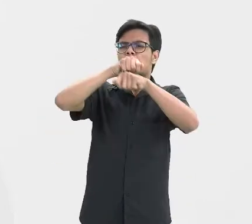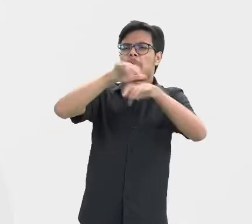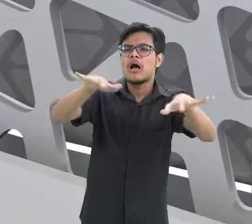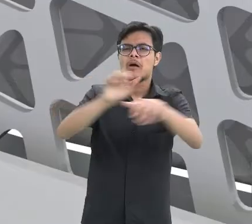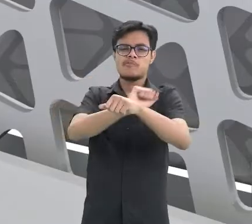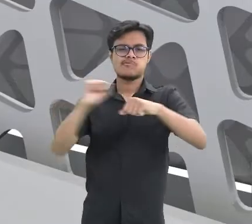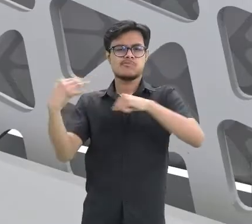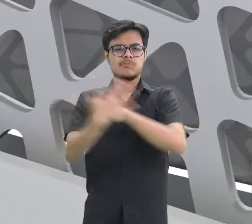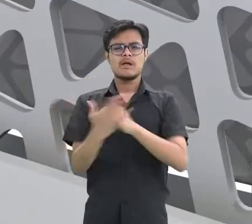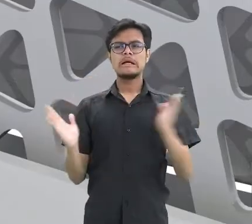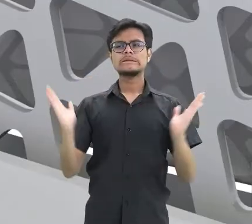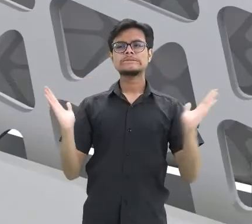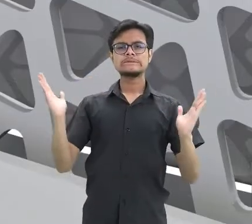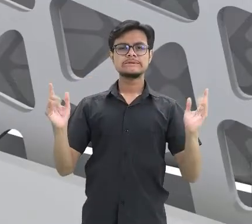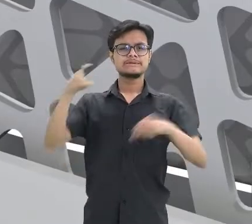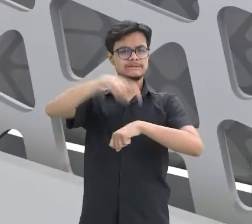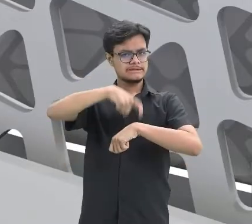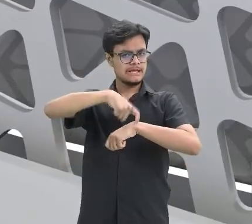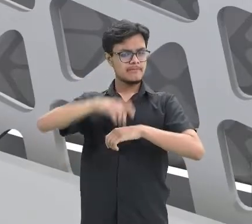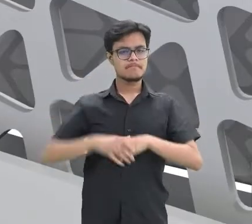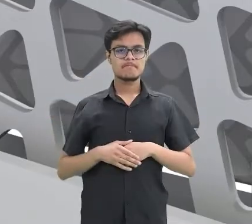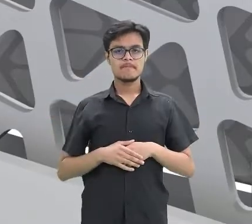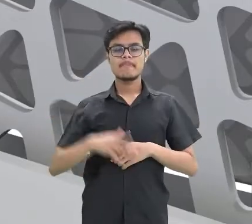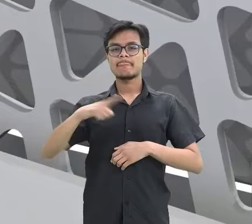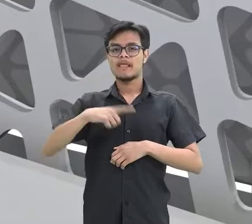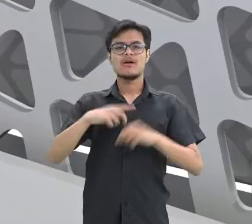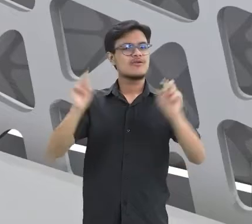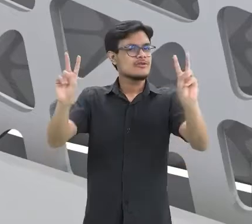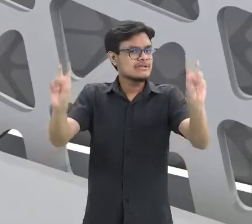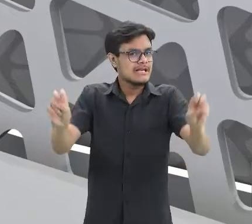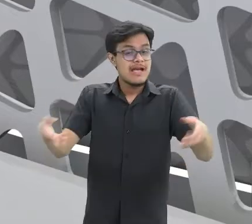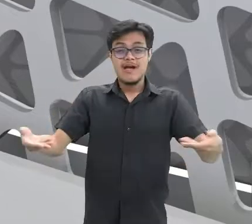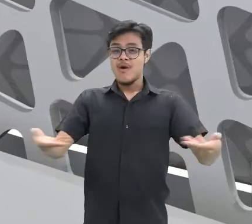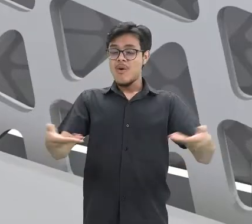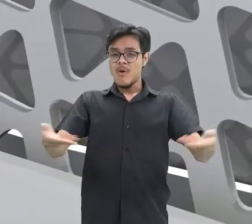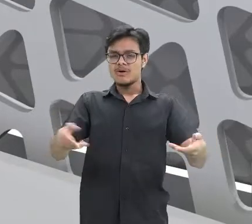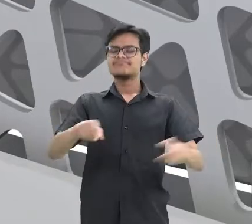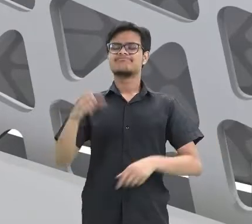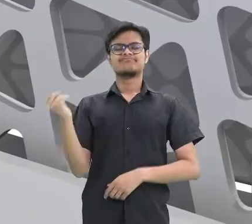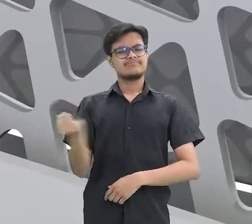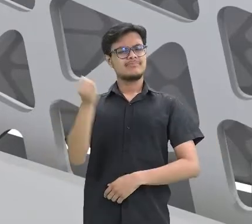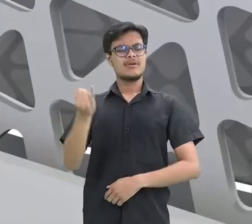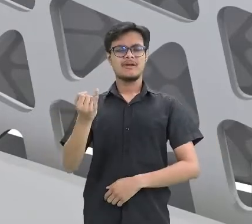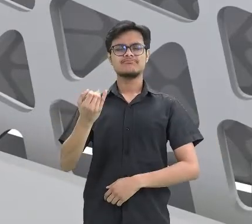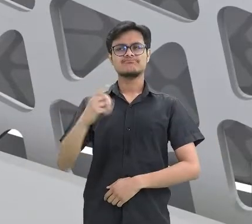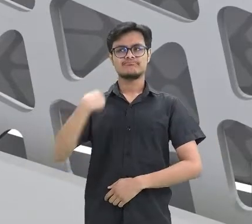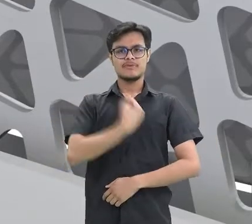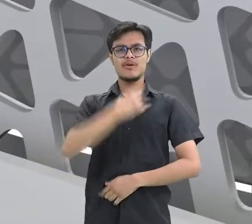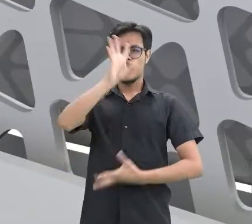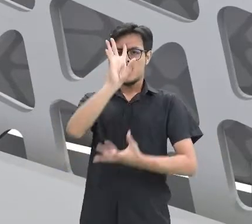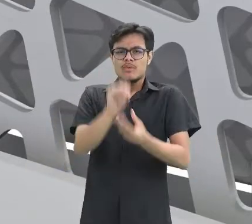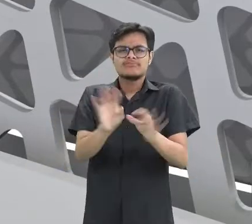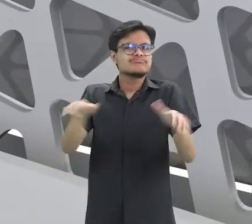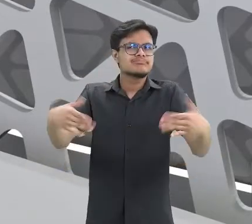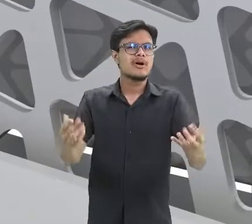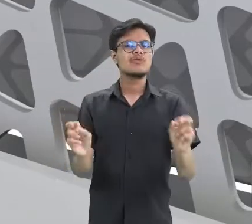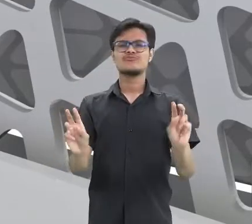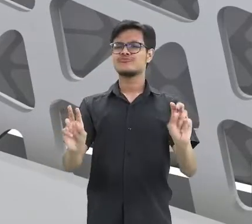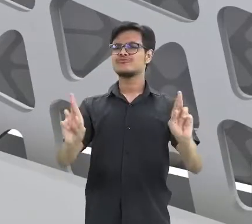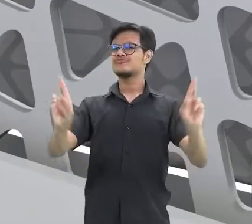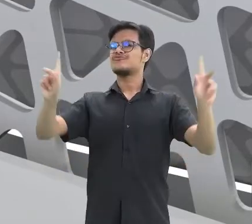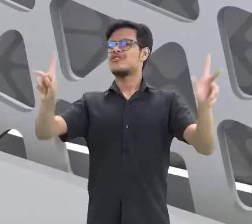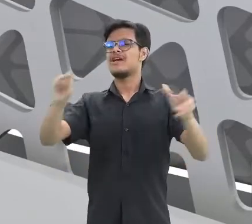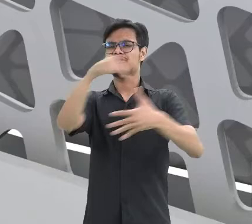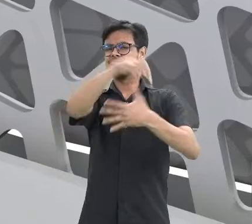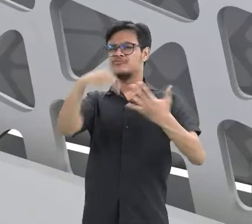e pandemias, um assunto super atual, né, que é importante que a gente entenda qual a diferença,